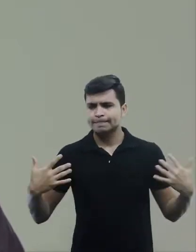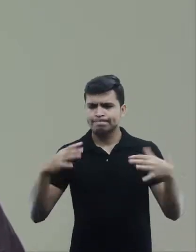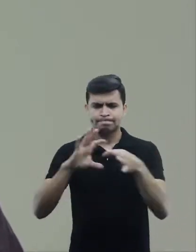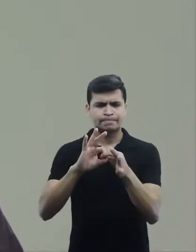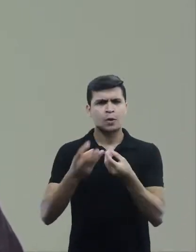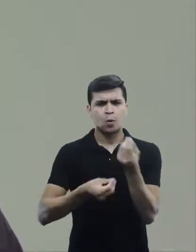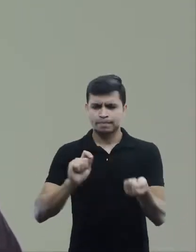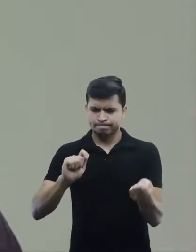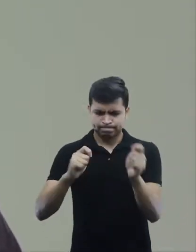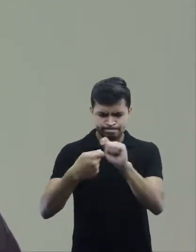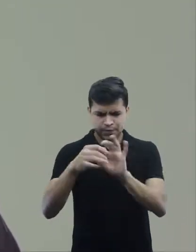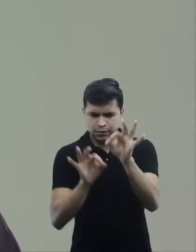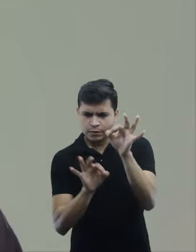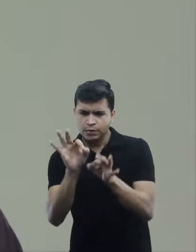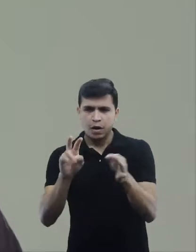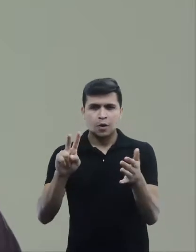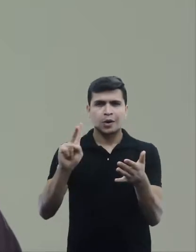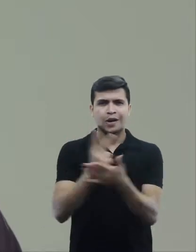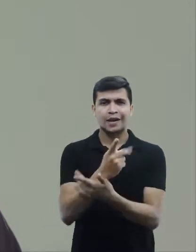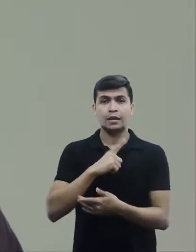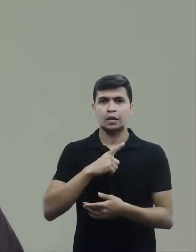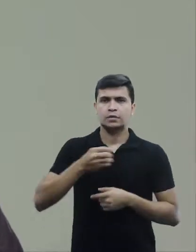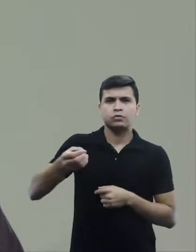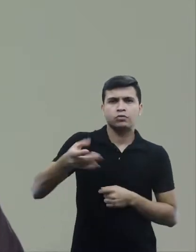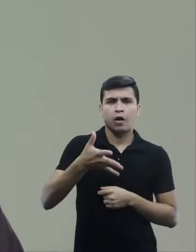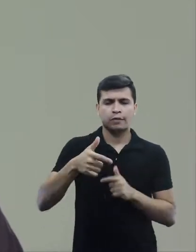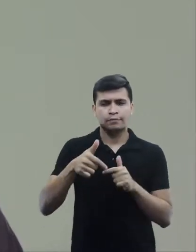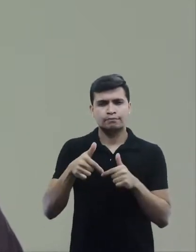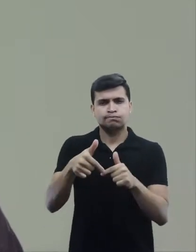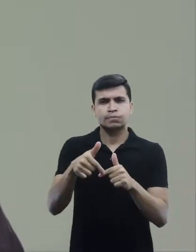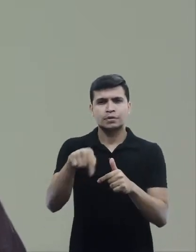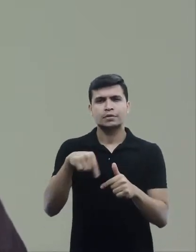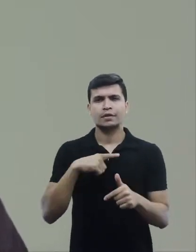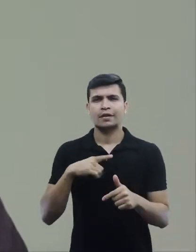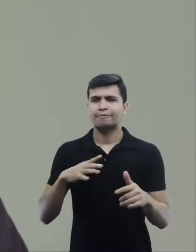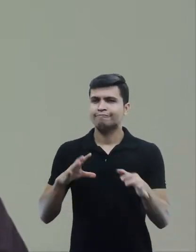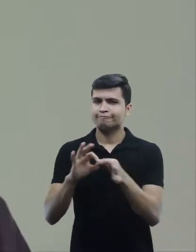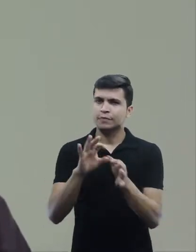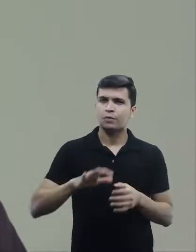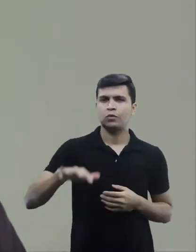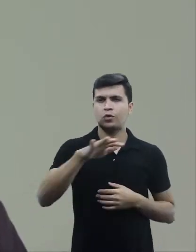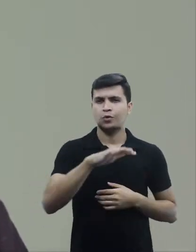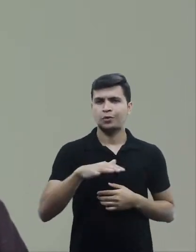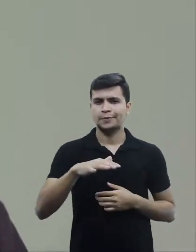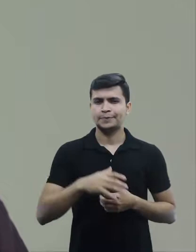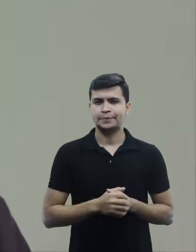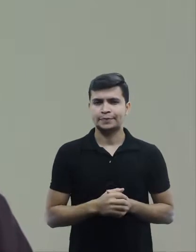como essa articulação deve ocorrer, de modo que a inserção de novas iniciativas façam sentido em um